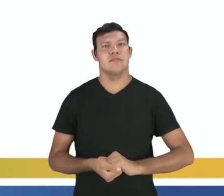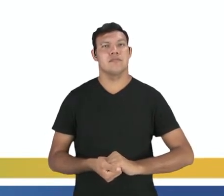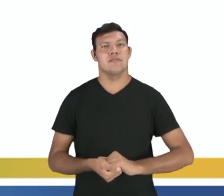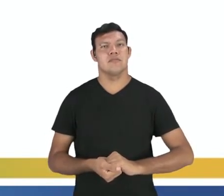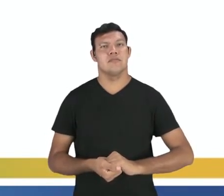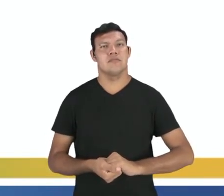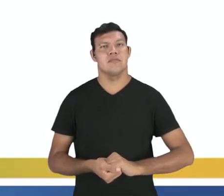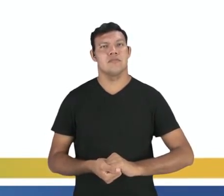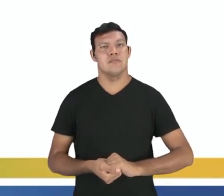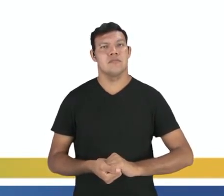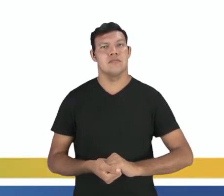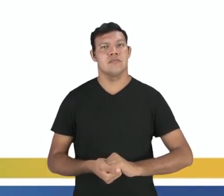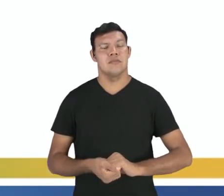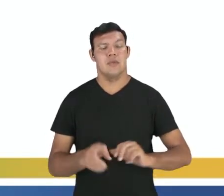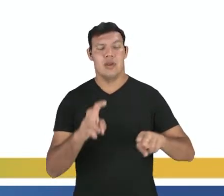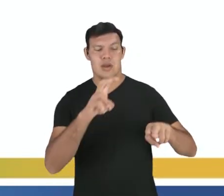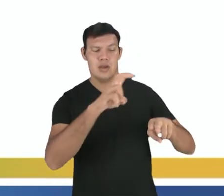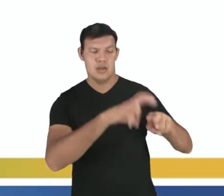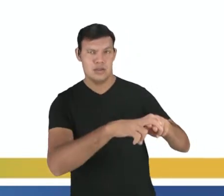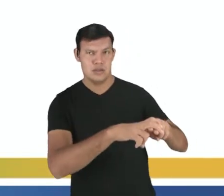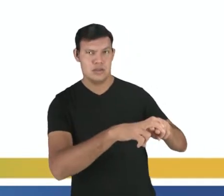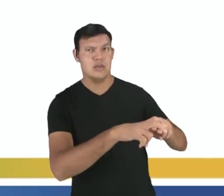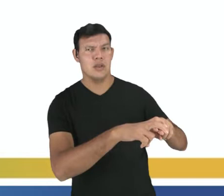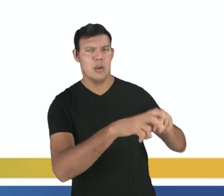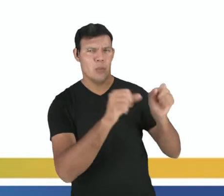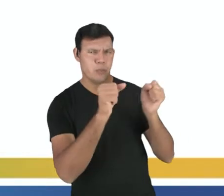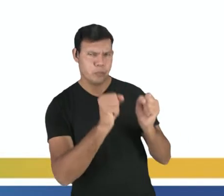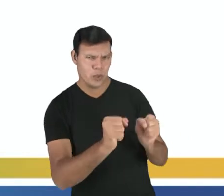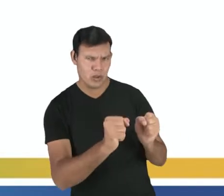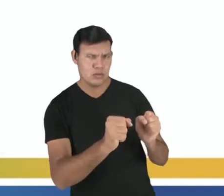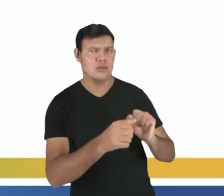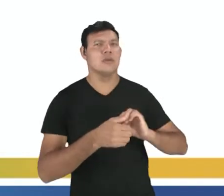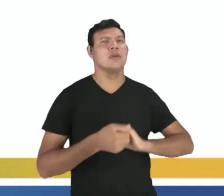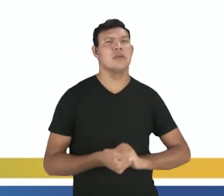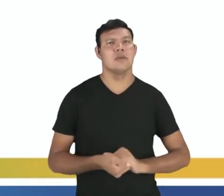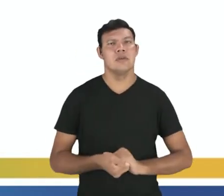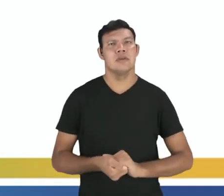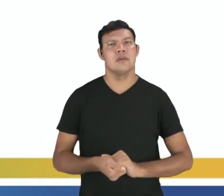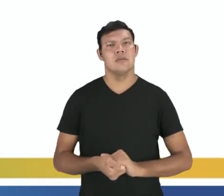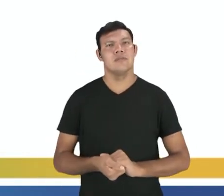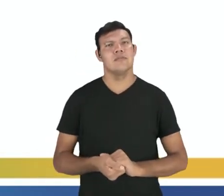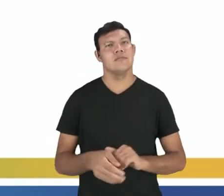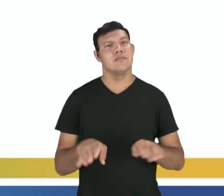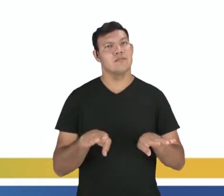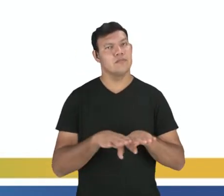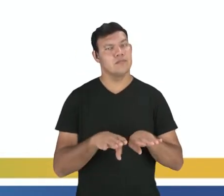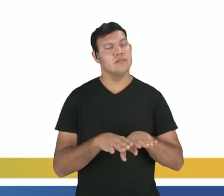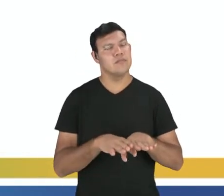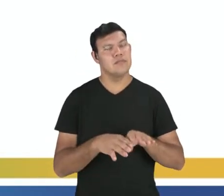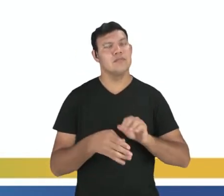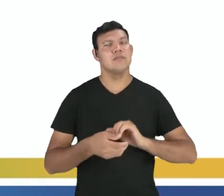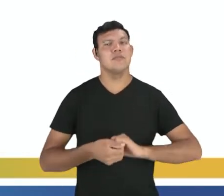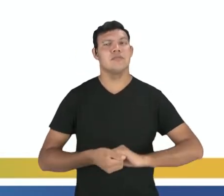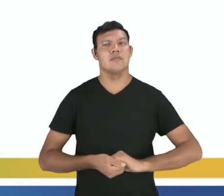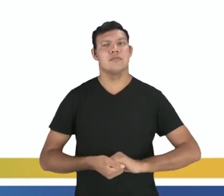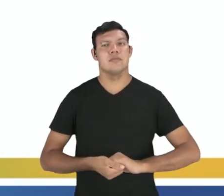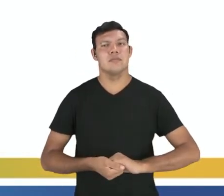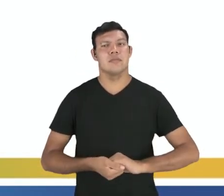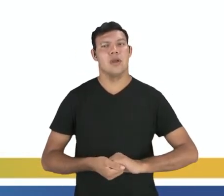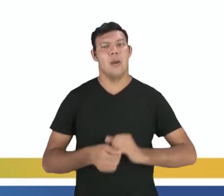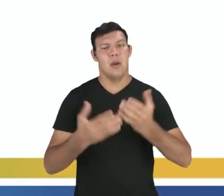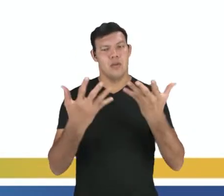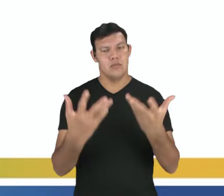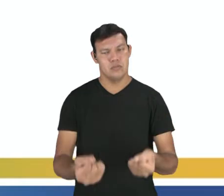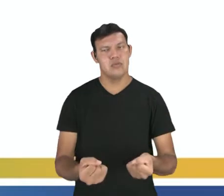here? Posso sentar aqui? Permissão também para conceder permissão. Yes, you may